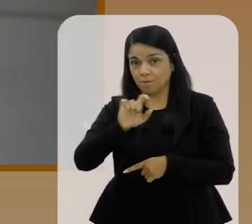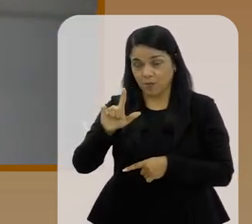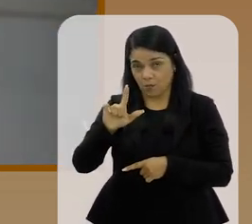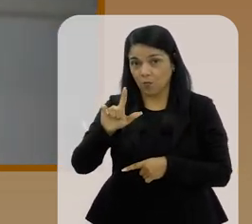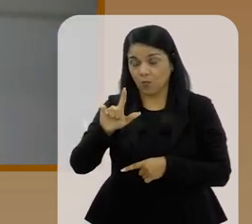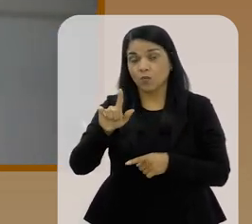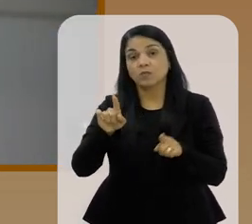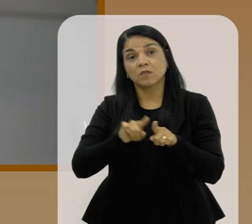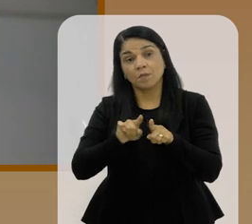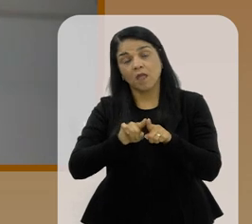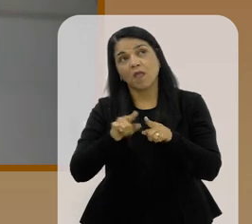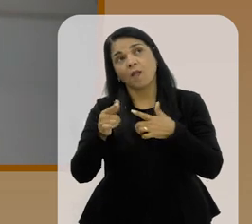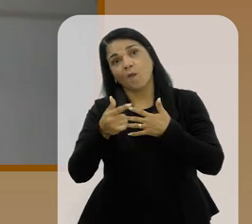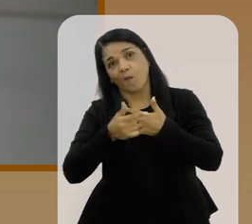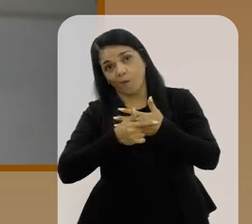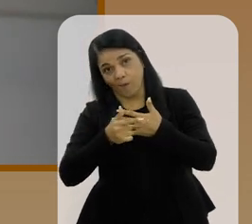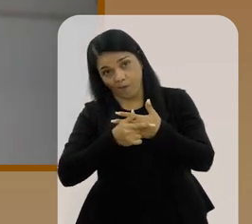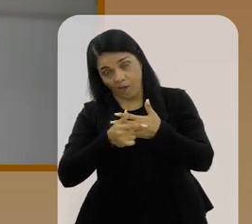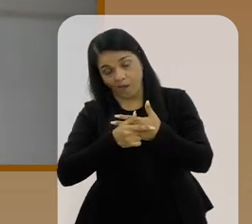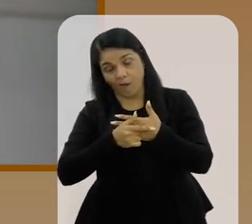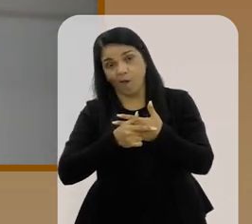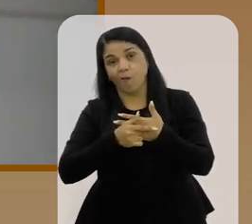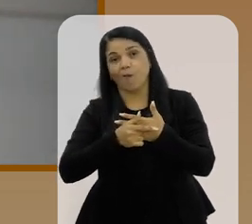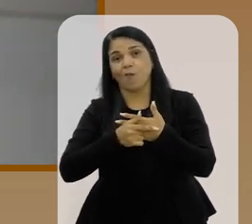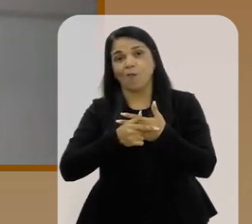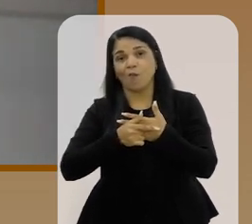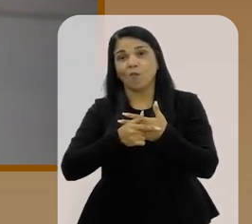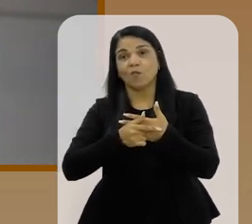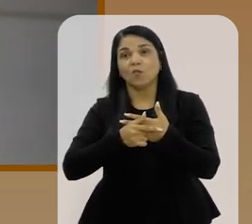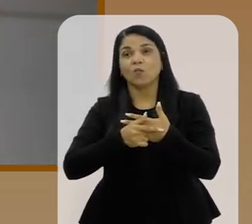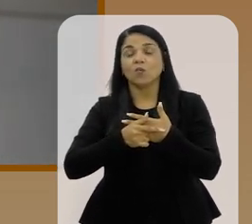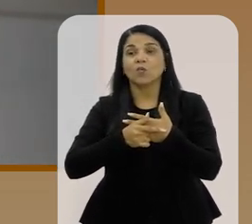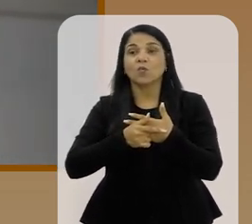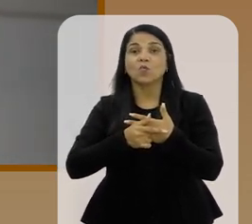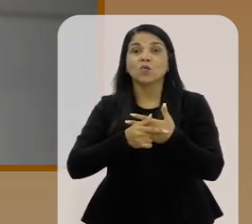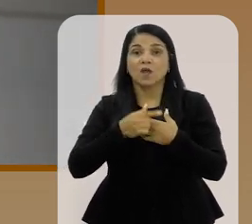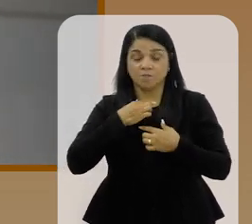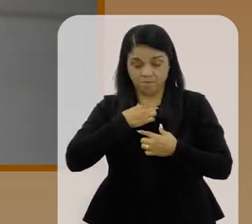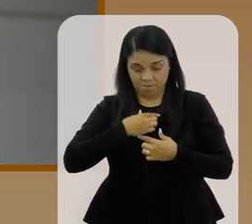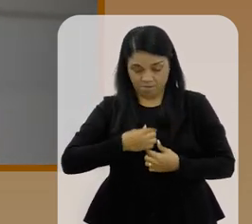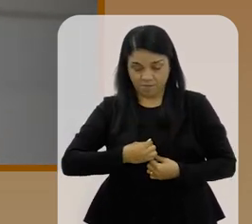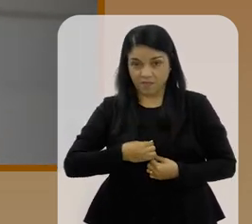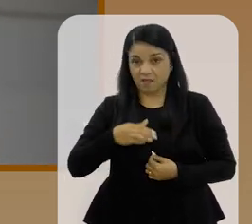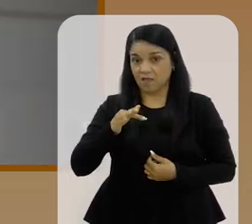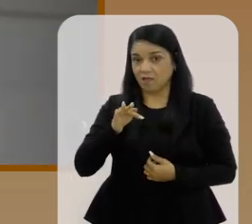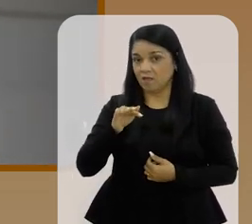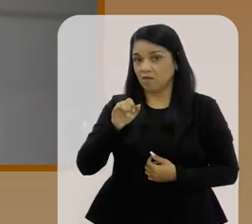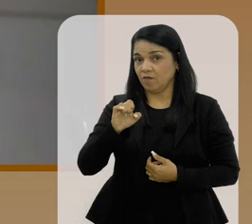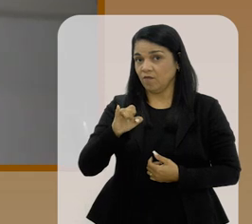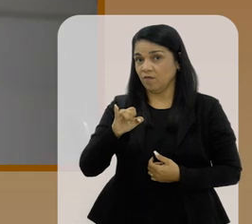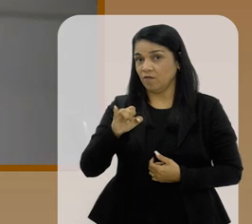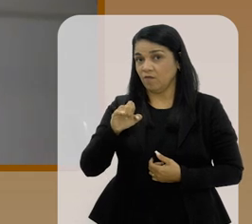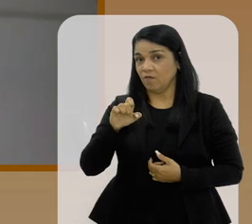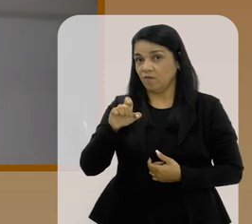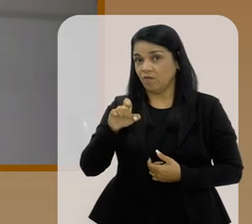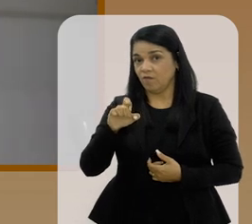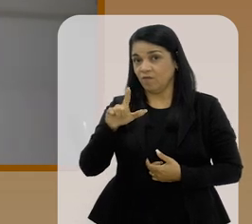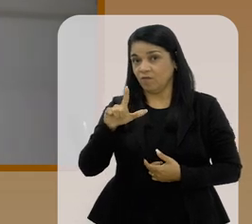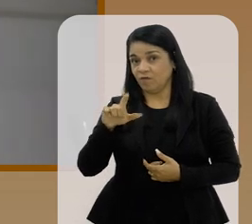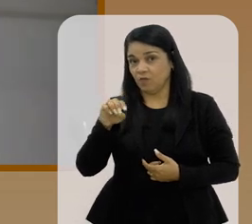e um papel que também tem um pouco, tipo, é bem menos conhecido, mas a medalha Fields, que é o momento onde você vai